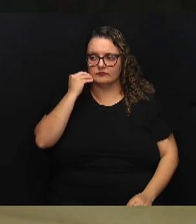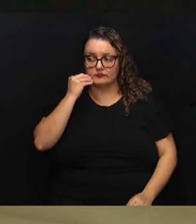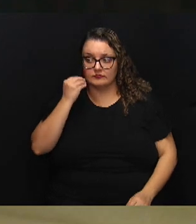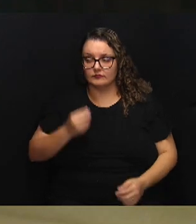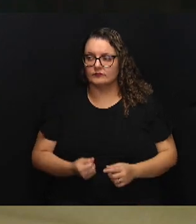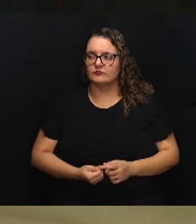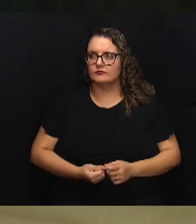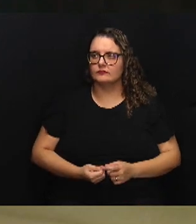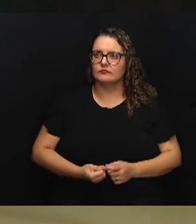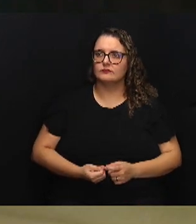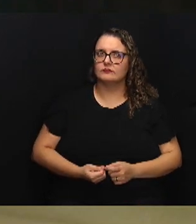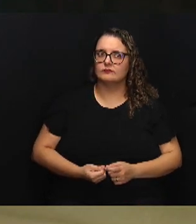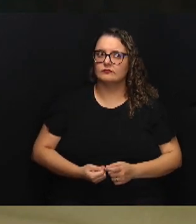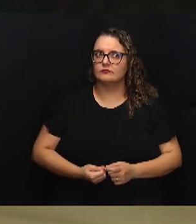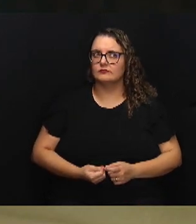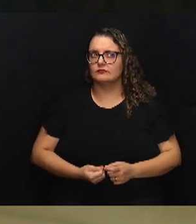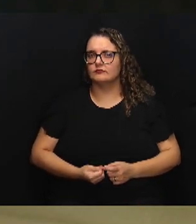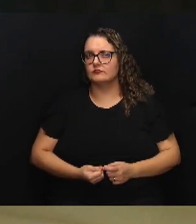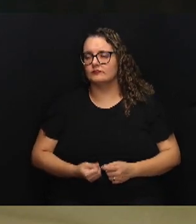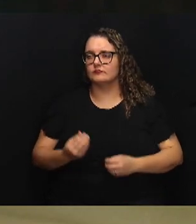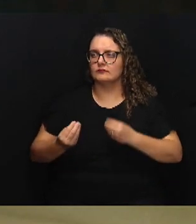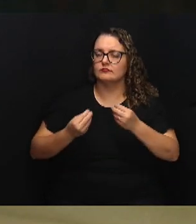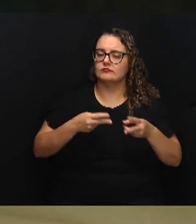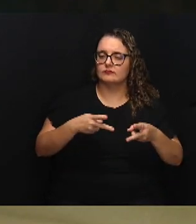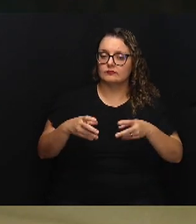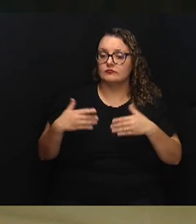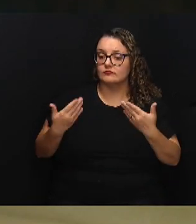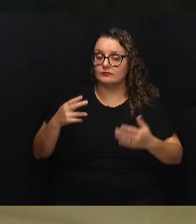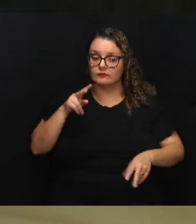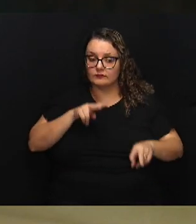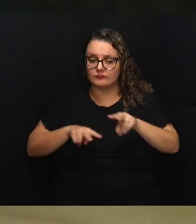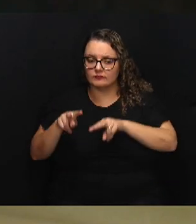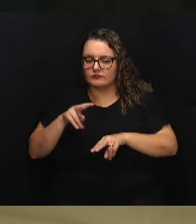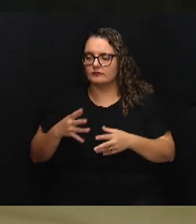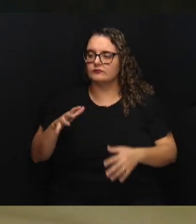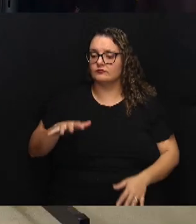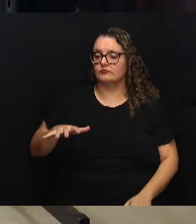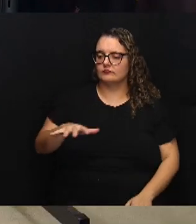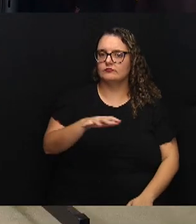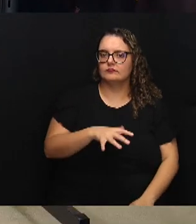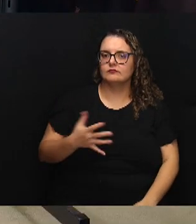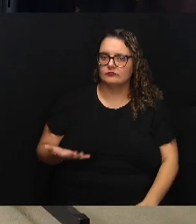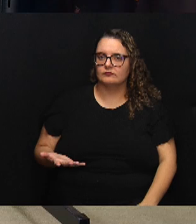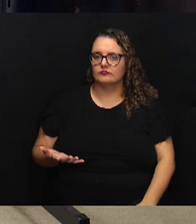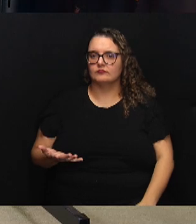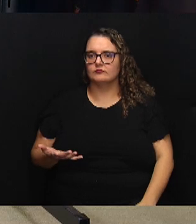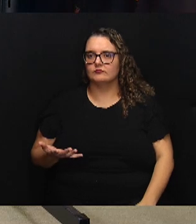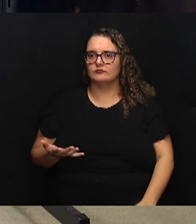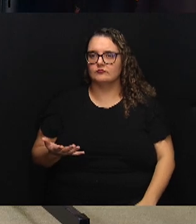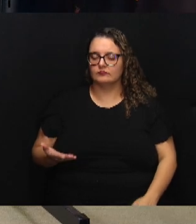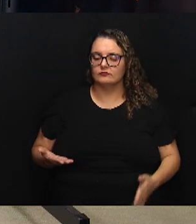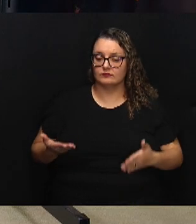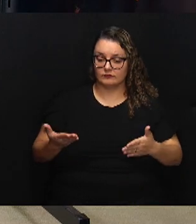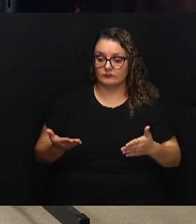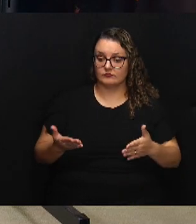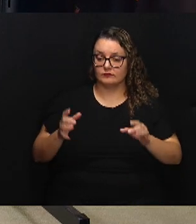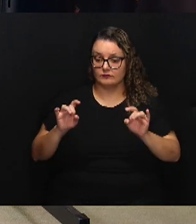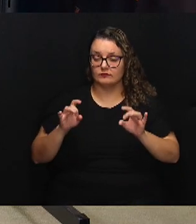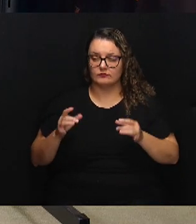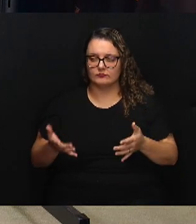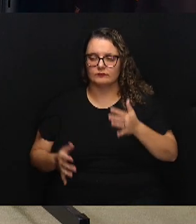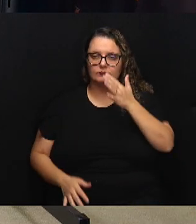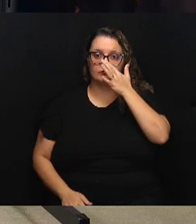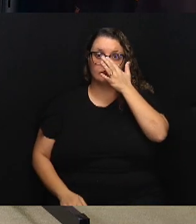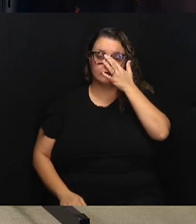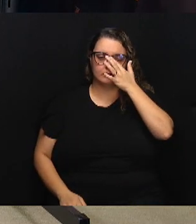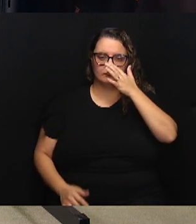experiências, né? Como que vocês têm percebido? Qual é que é a visão desse setor? Vamos colocar aqui um ponto bem específico,